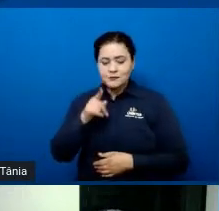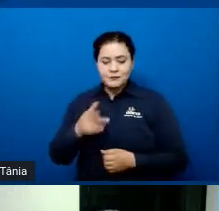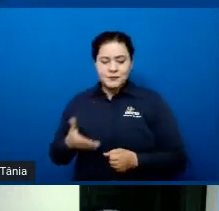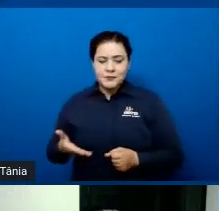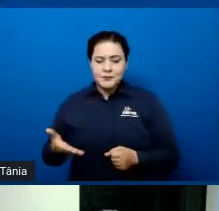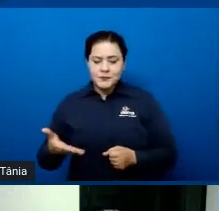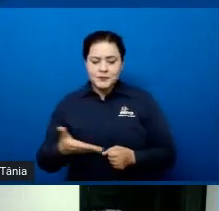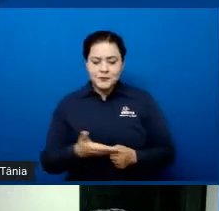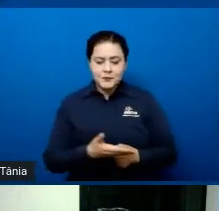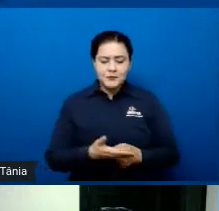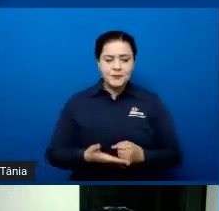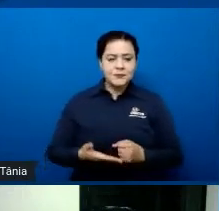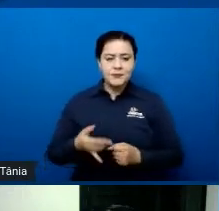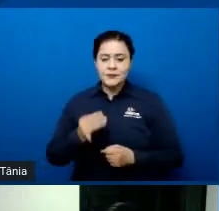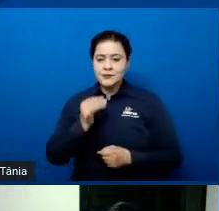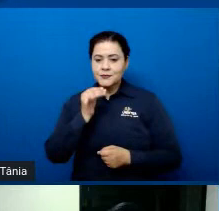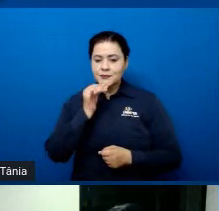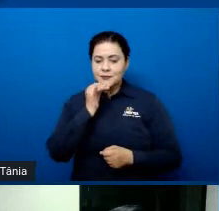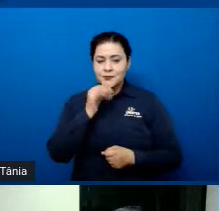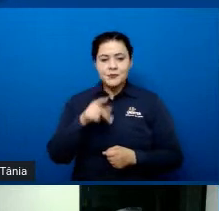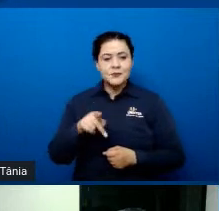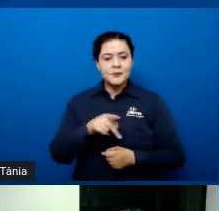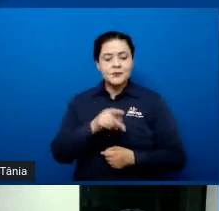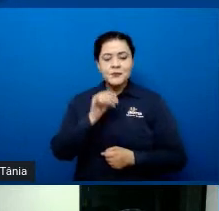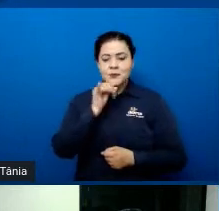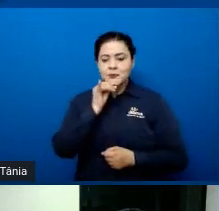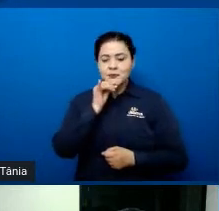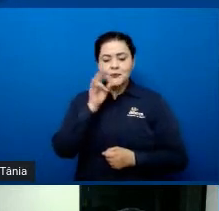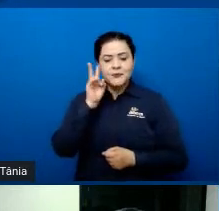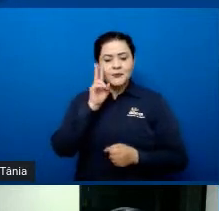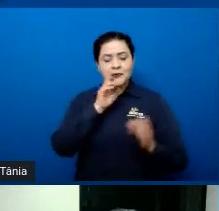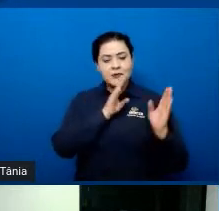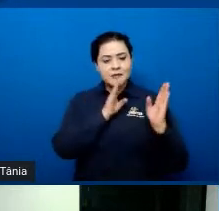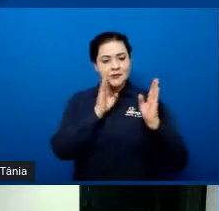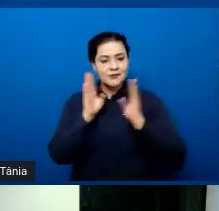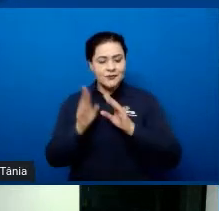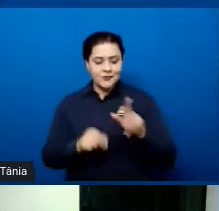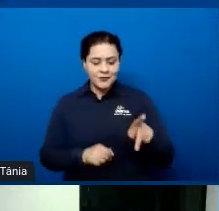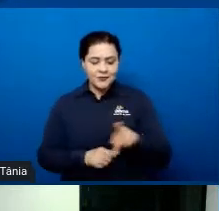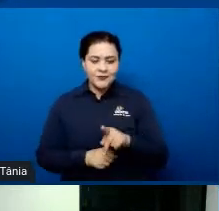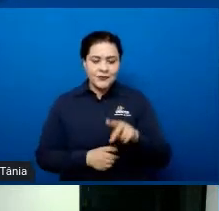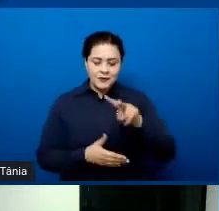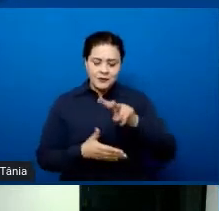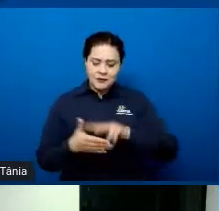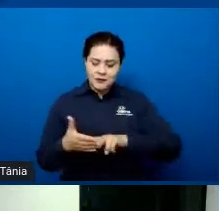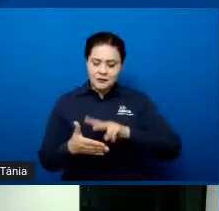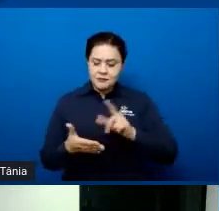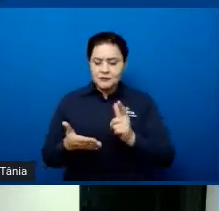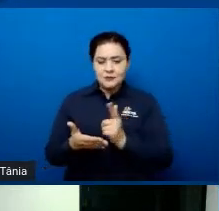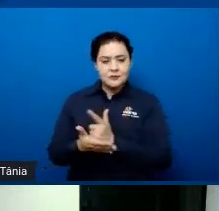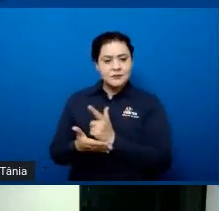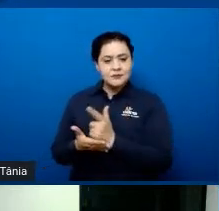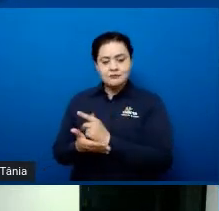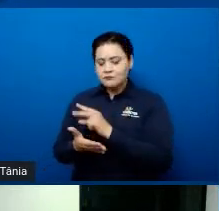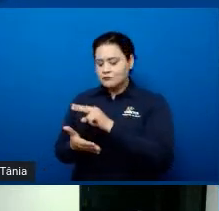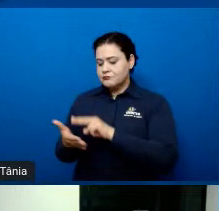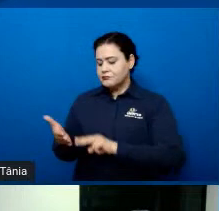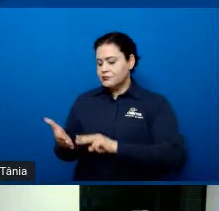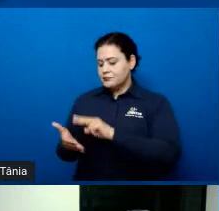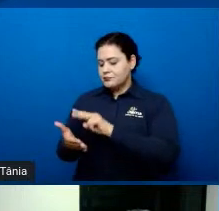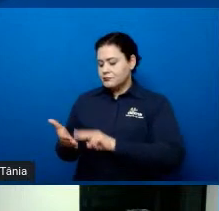aqui, digamos, um professor de história, né, e ele está lendo ali no livro dele